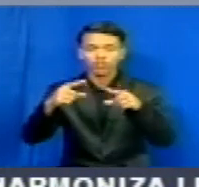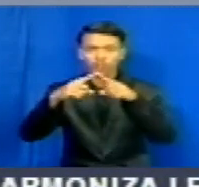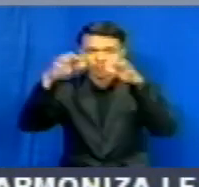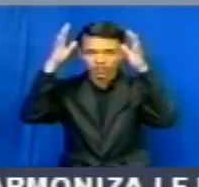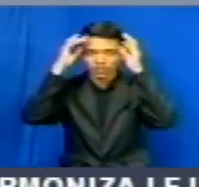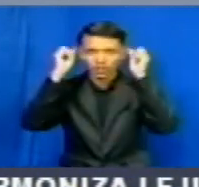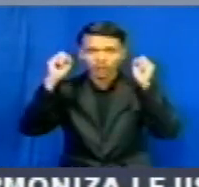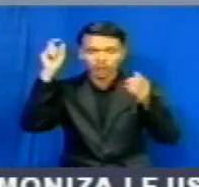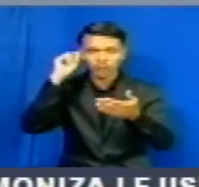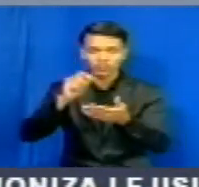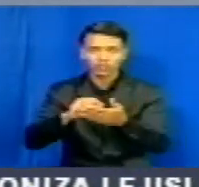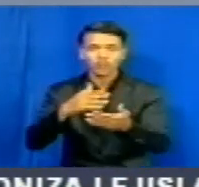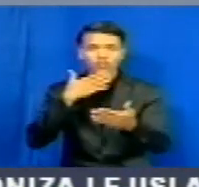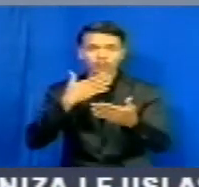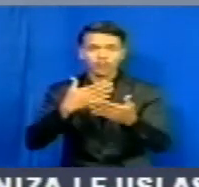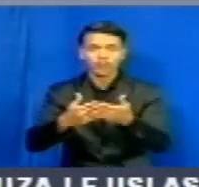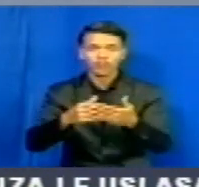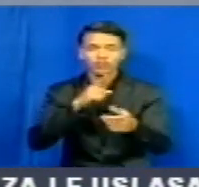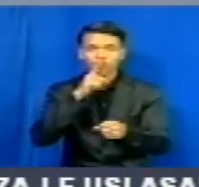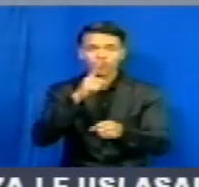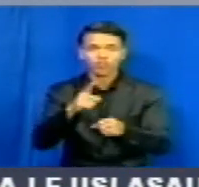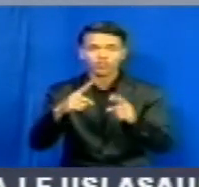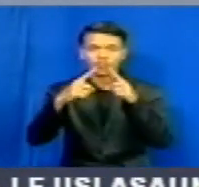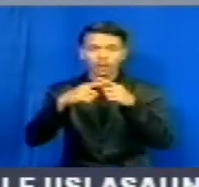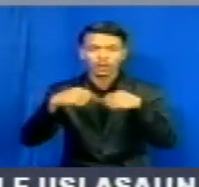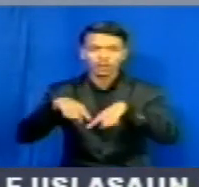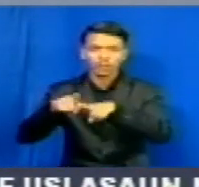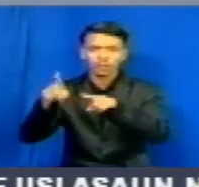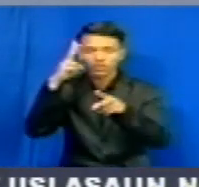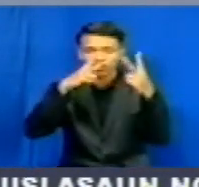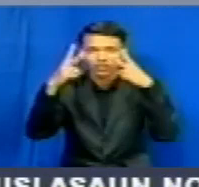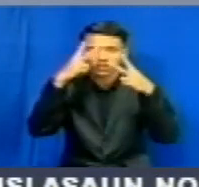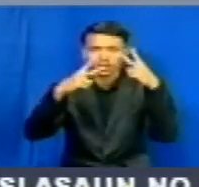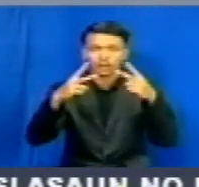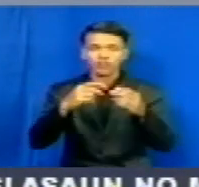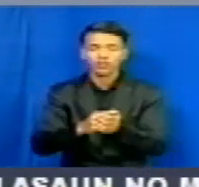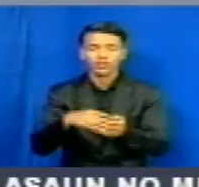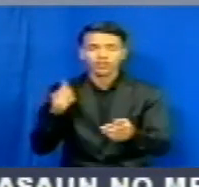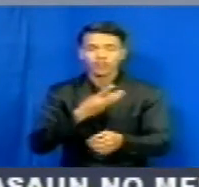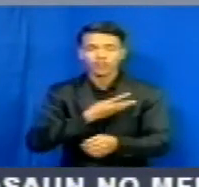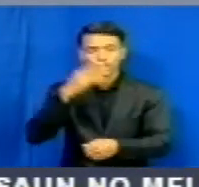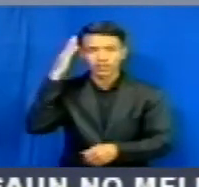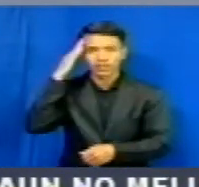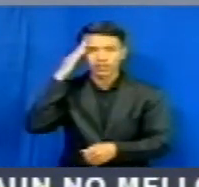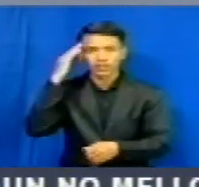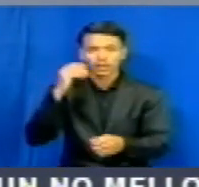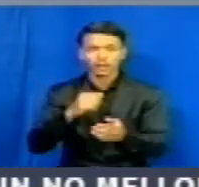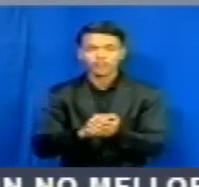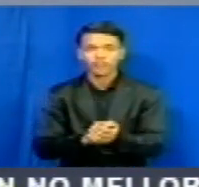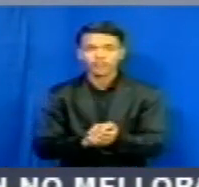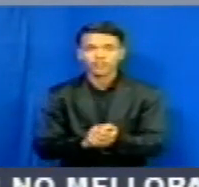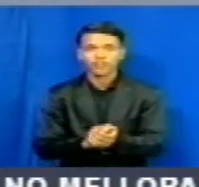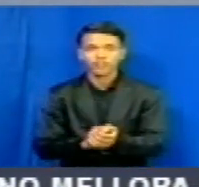presidente, que está sendo positivo lá de Teres, e a visita foi lá, né? Então, até ele tinha o estaleiro,